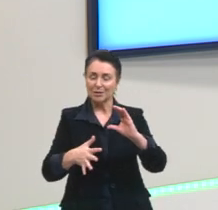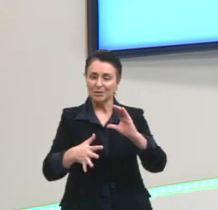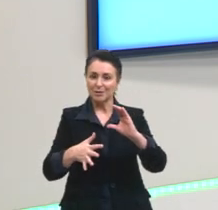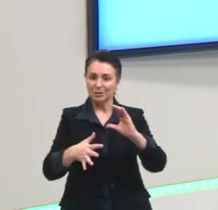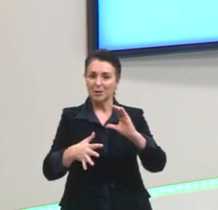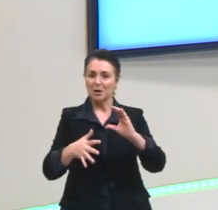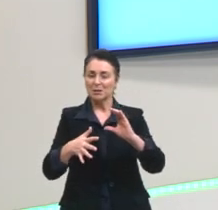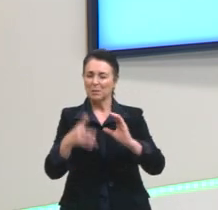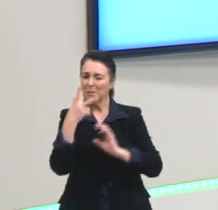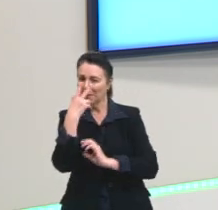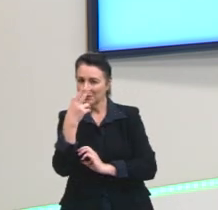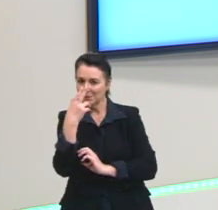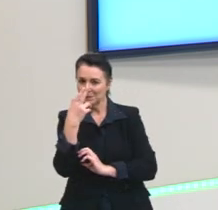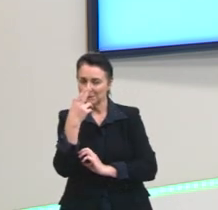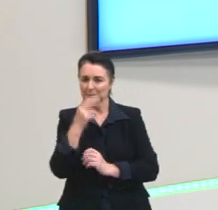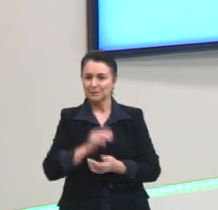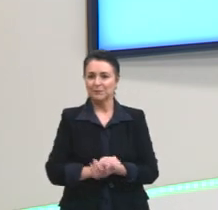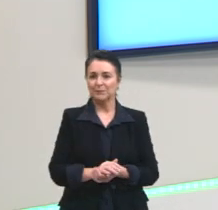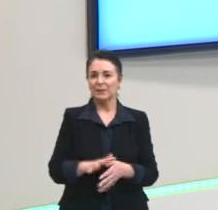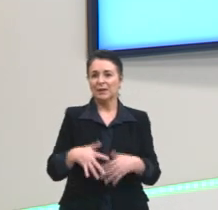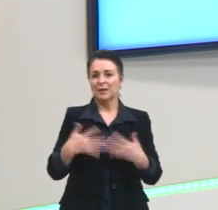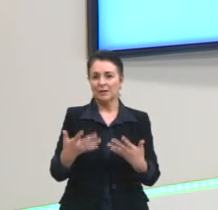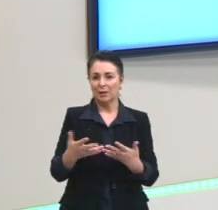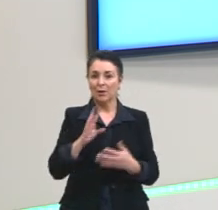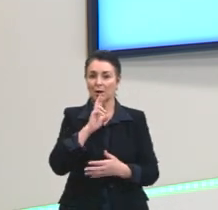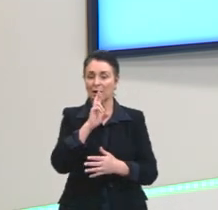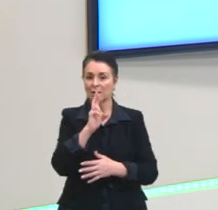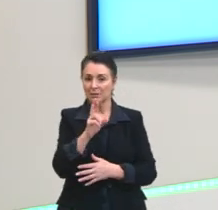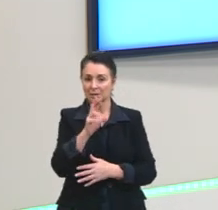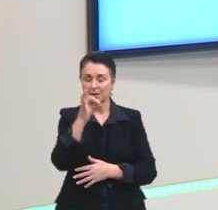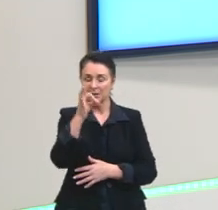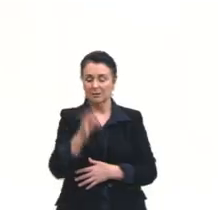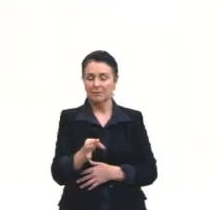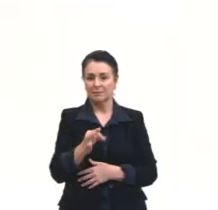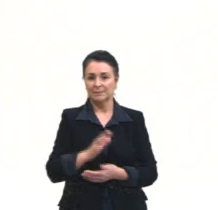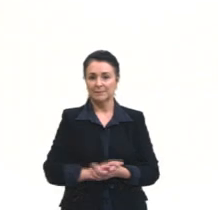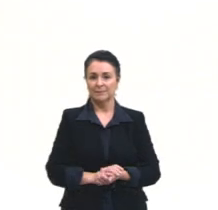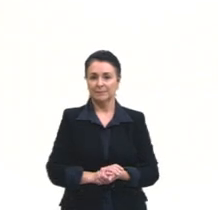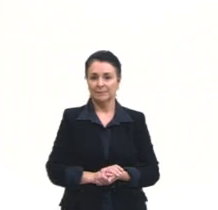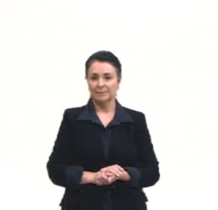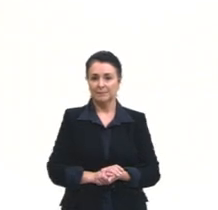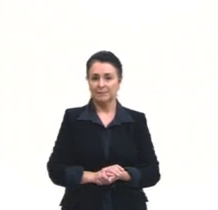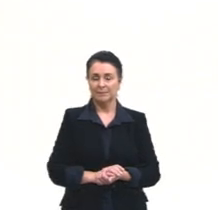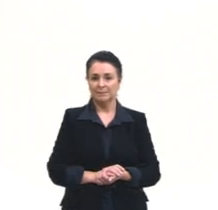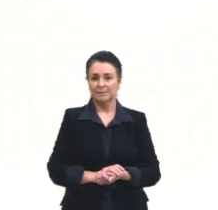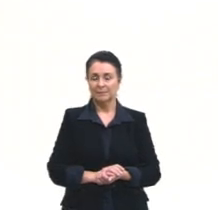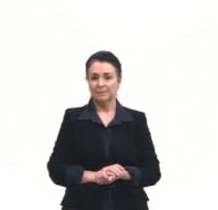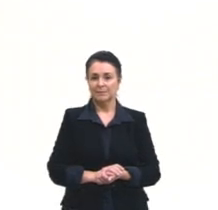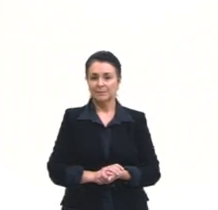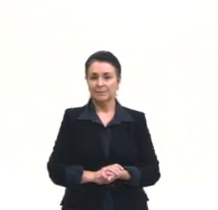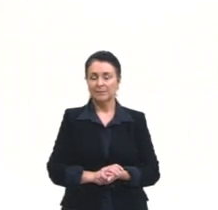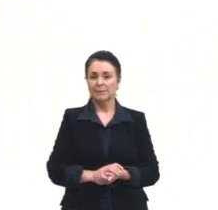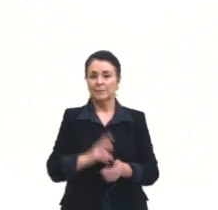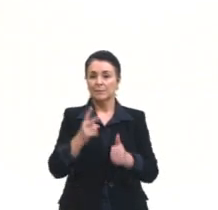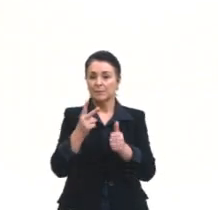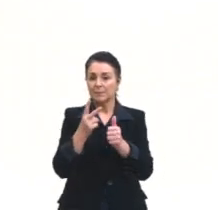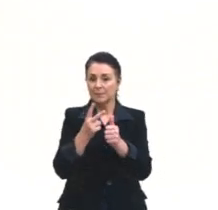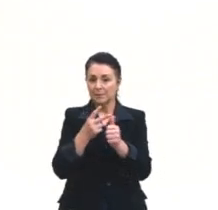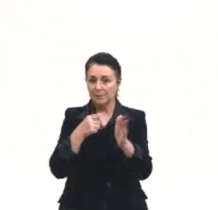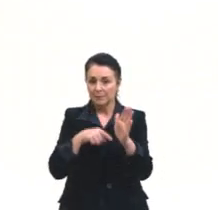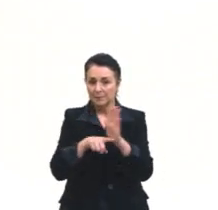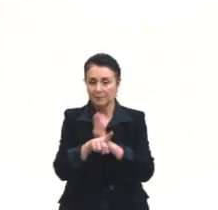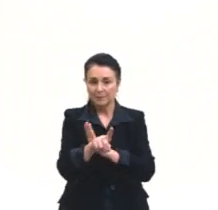eo leopardo Então essa resposta correta a segunda questão